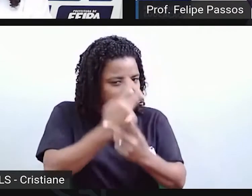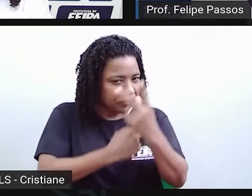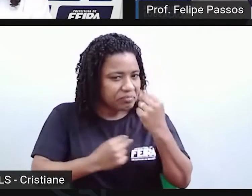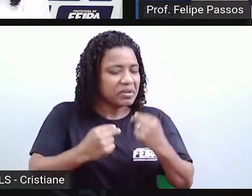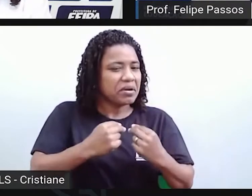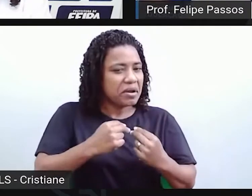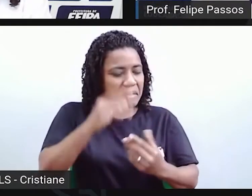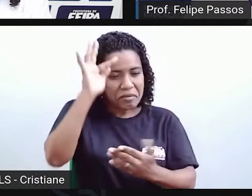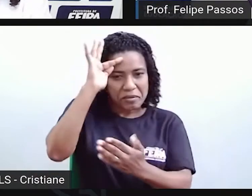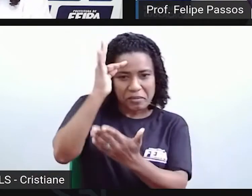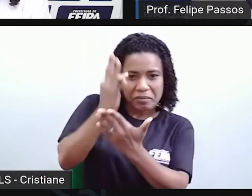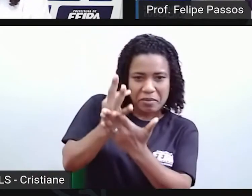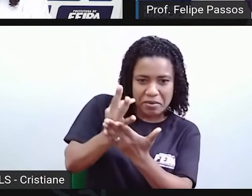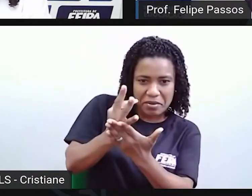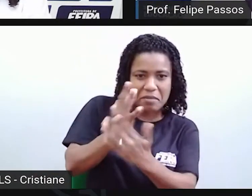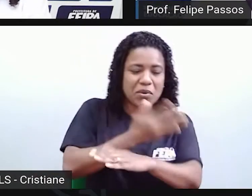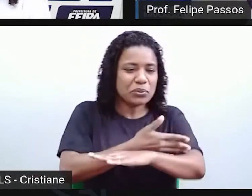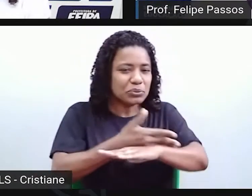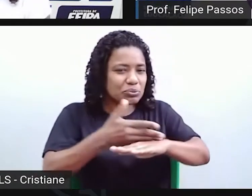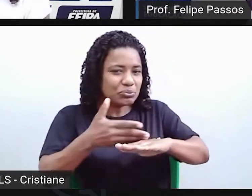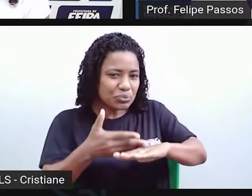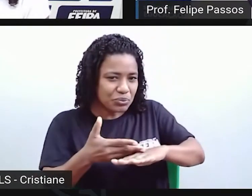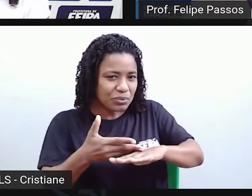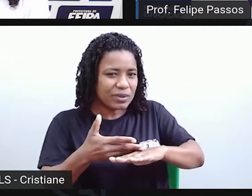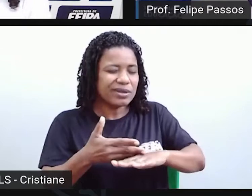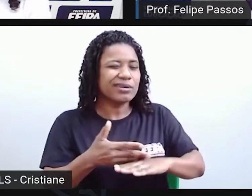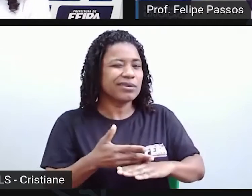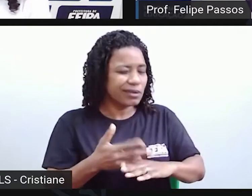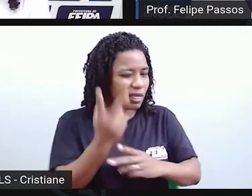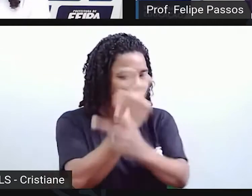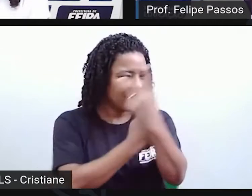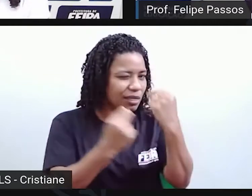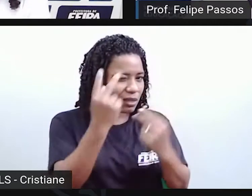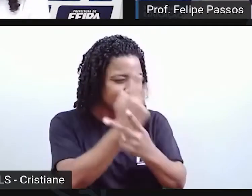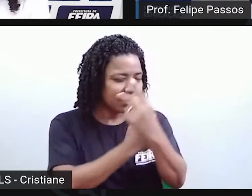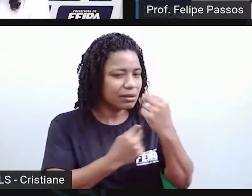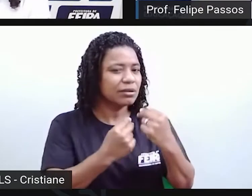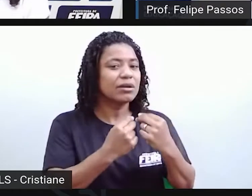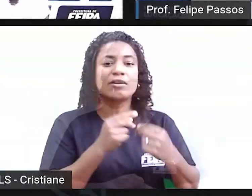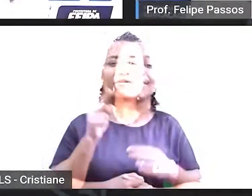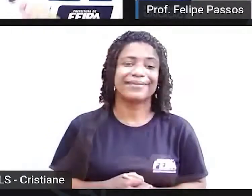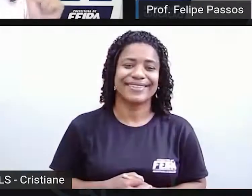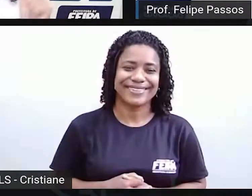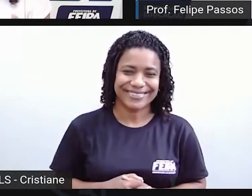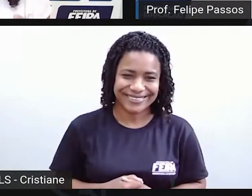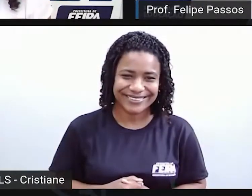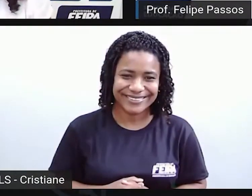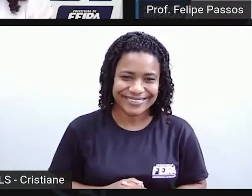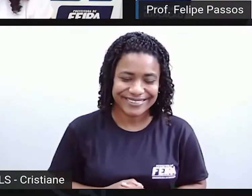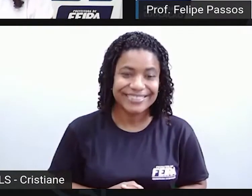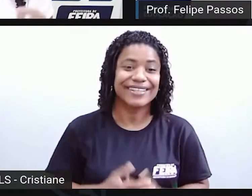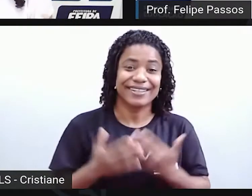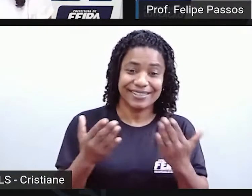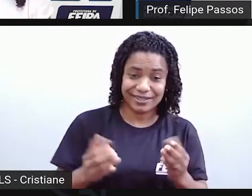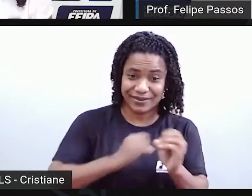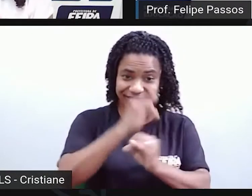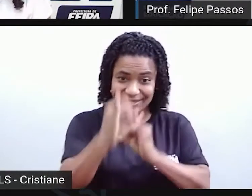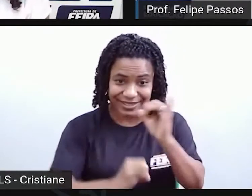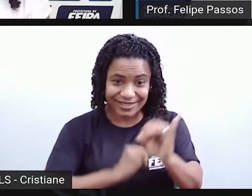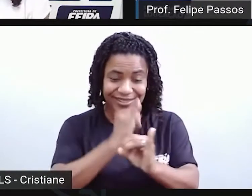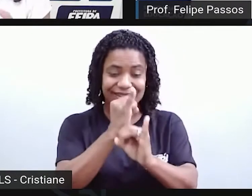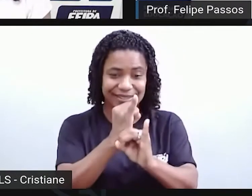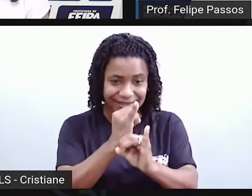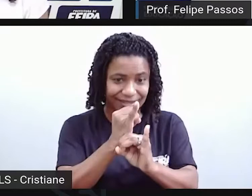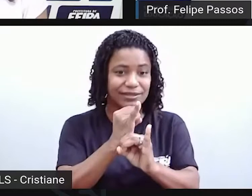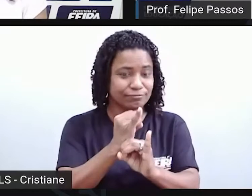fé, pela tradição. Como é que você vê essa relação aí complexa? A internet, ela